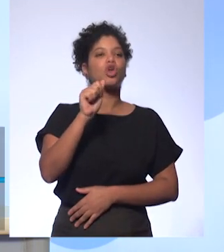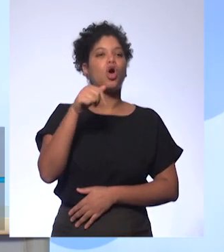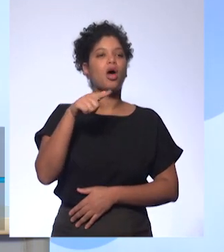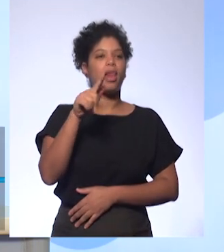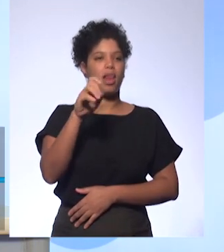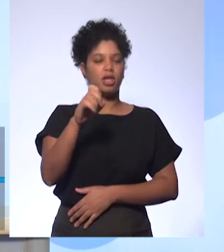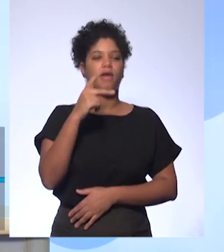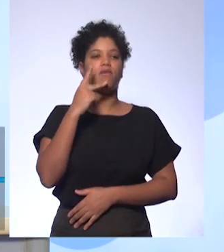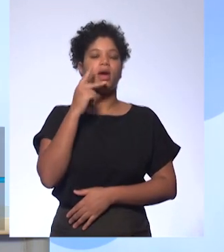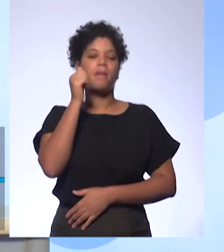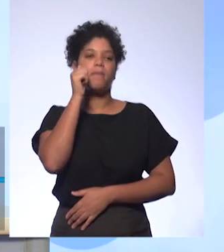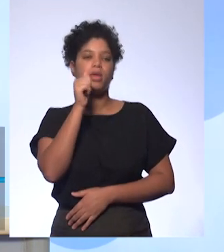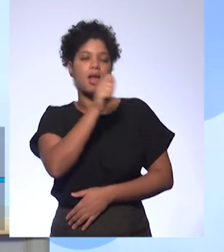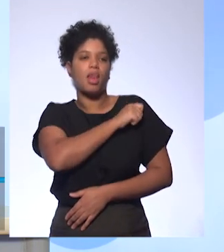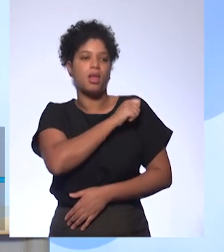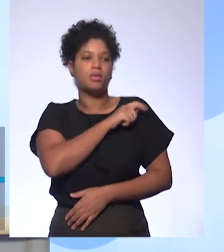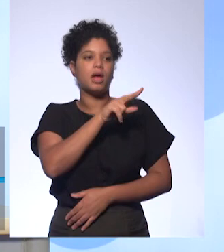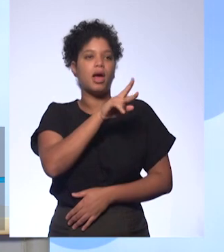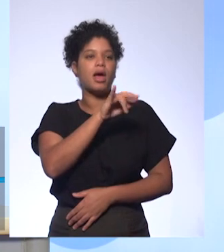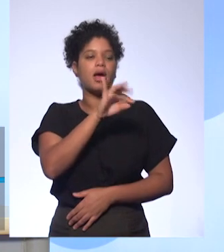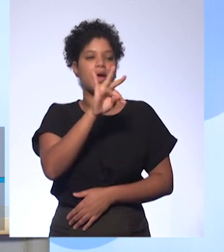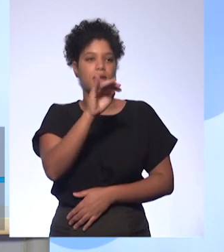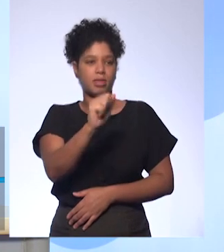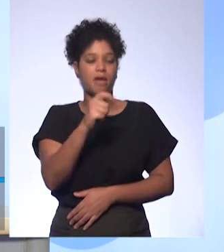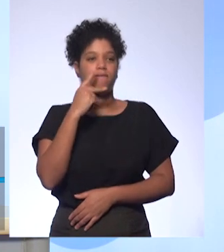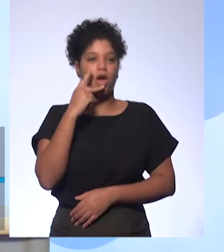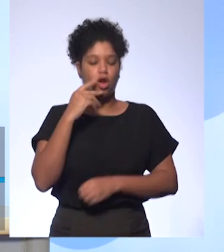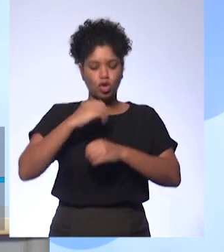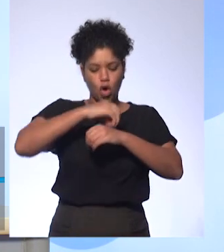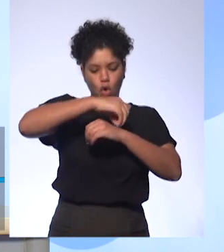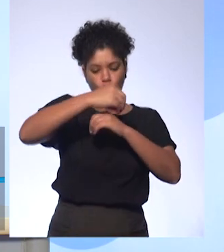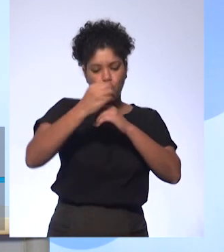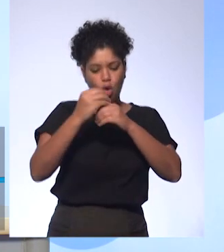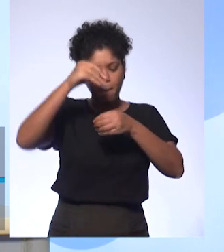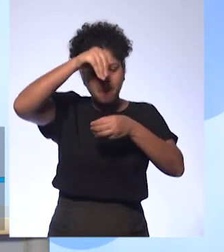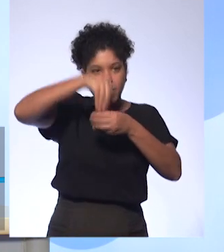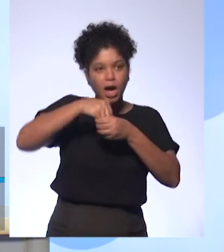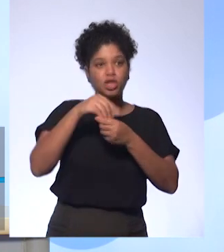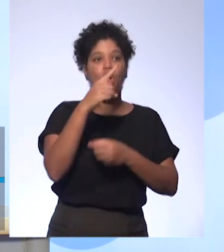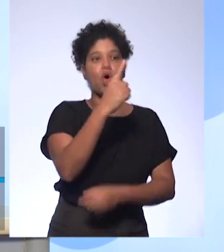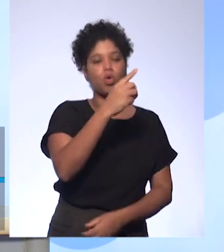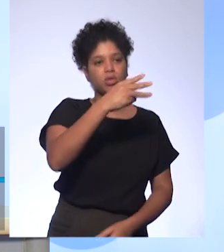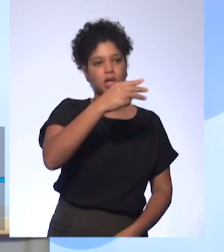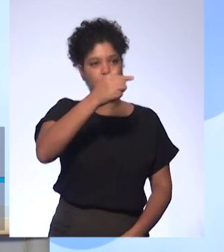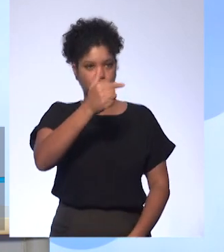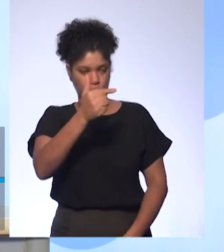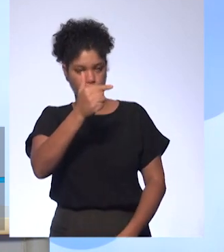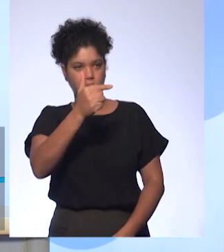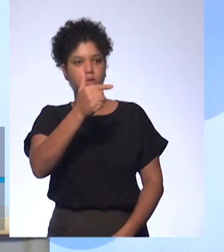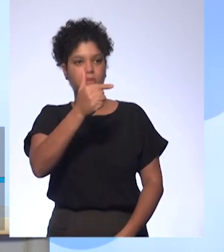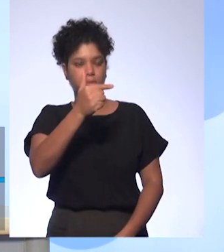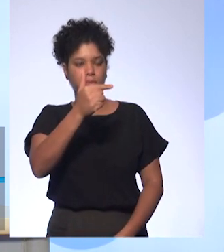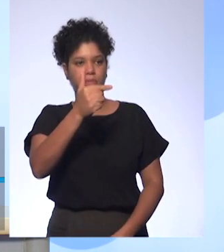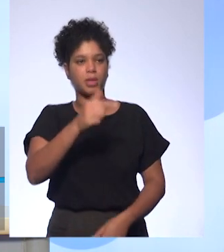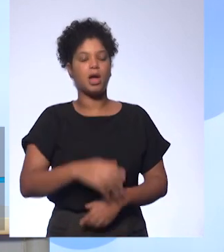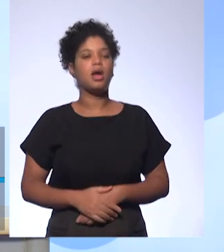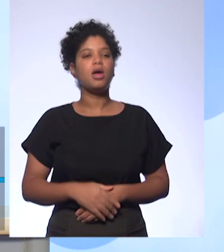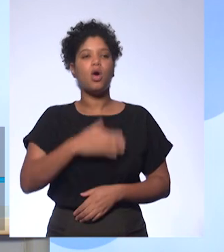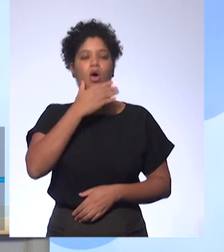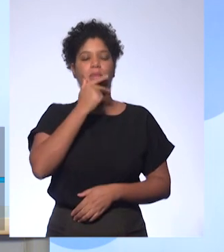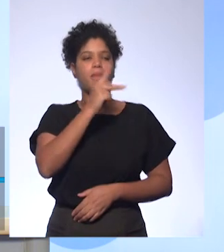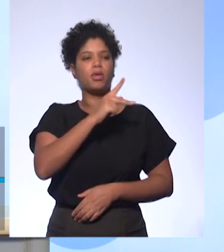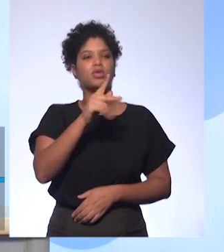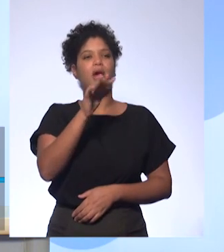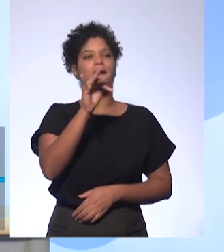a aluna Rita respondeu que o número de partículas lá em cima é 132. Aí tem o professor Fábio,